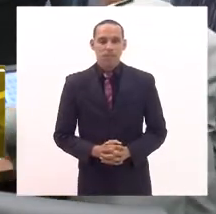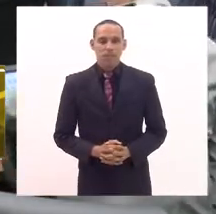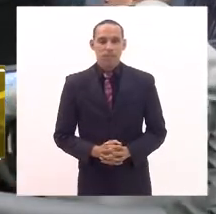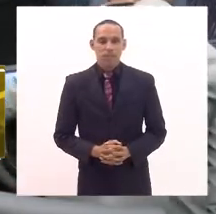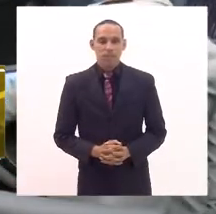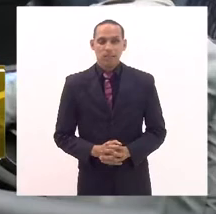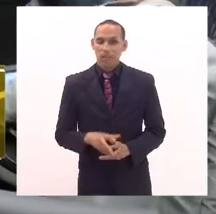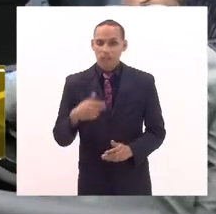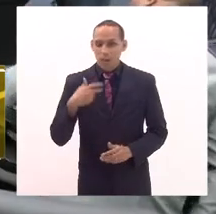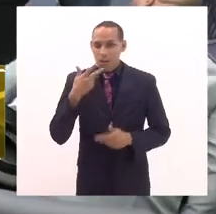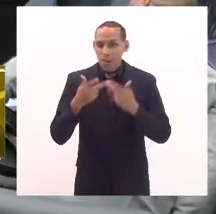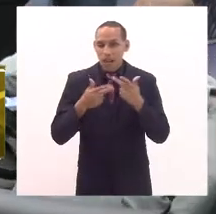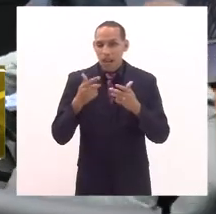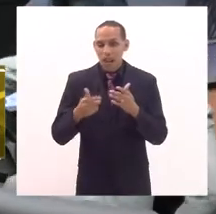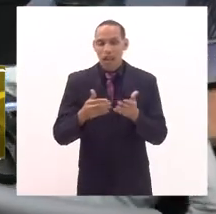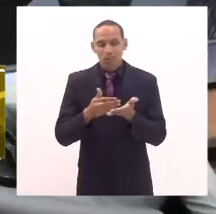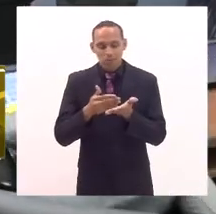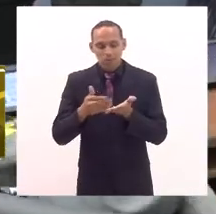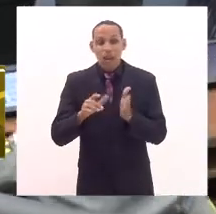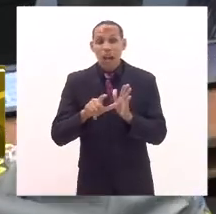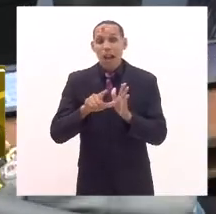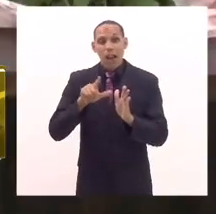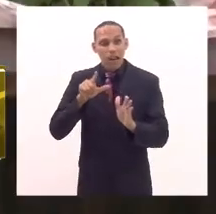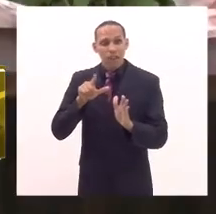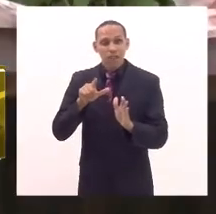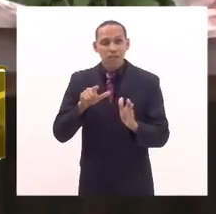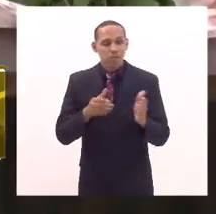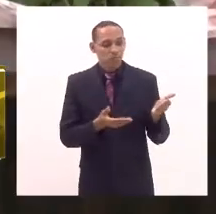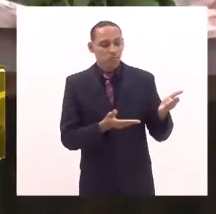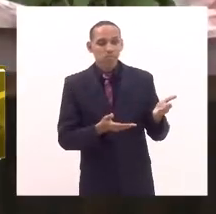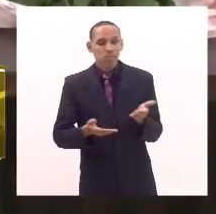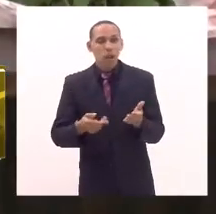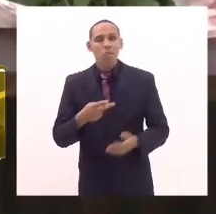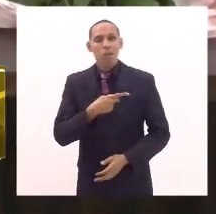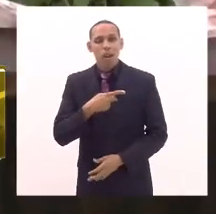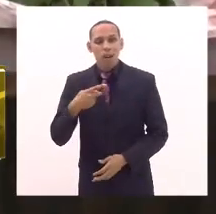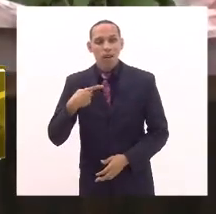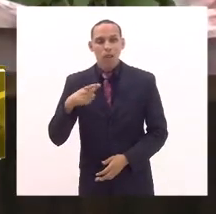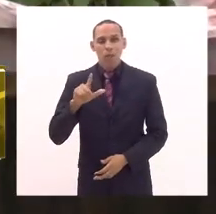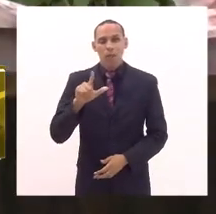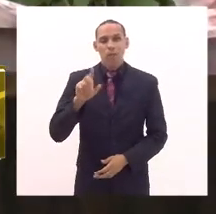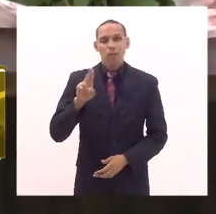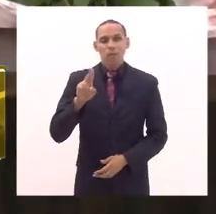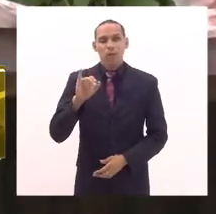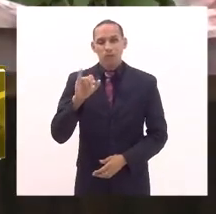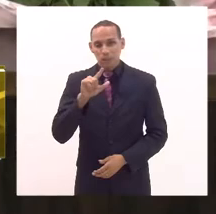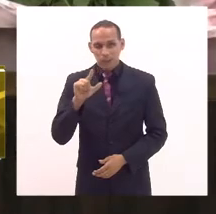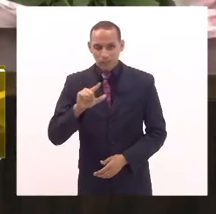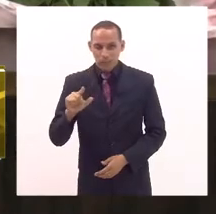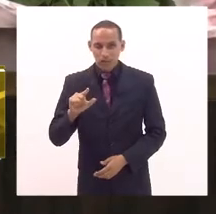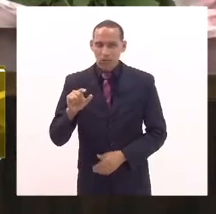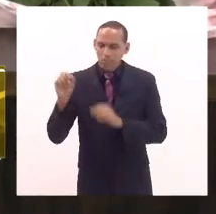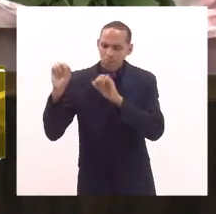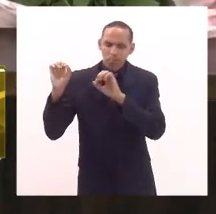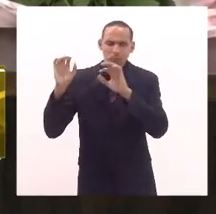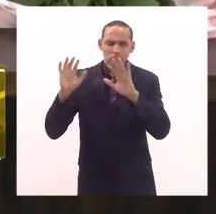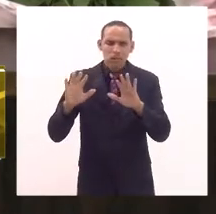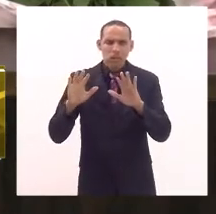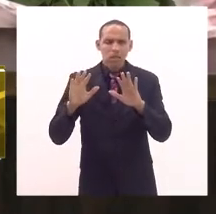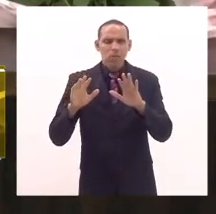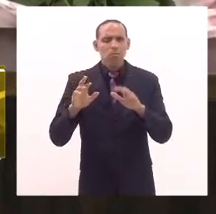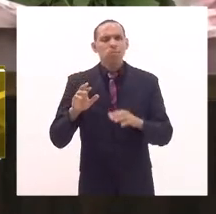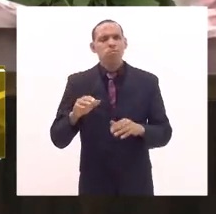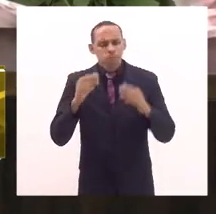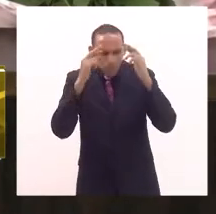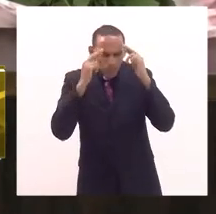Antes da minha fala de abertura, gostaria de convidar o pastor Luiz Carlos Leite para uma bênção, respeitando todos os